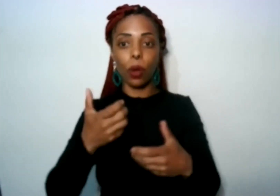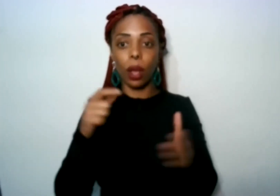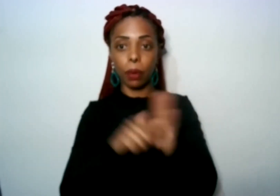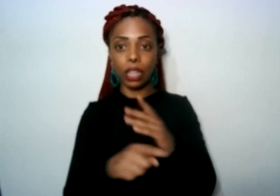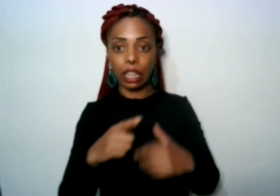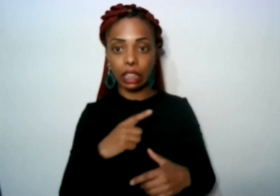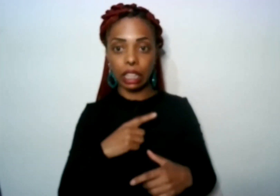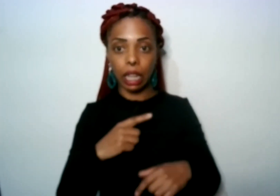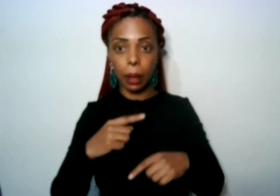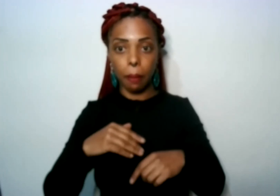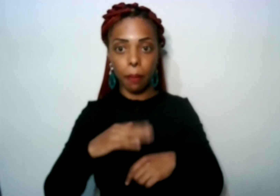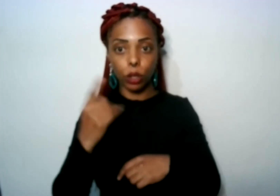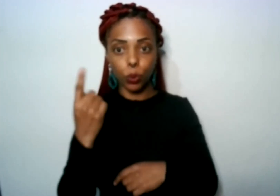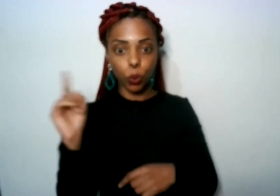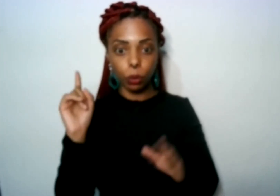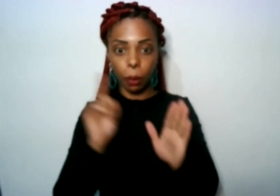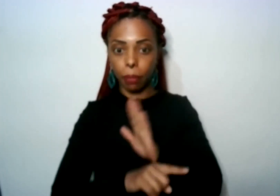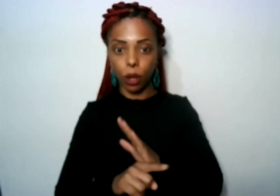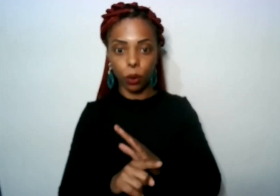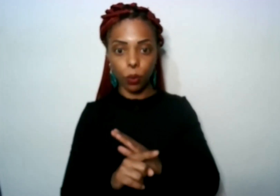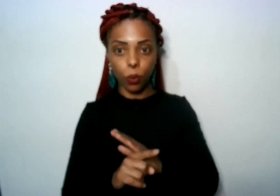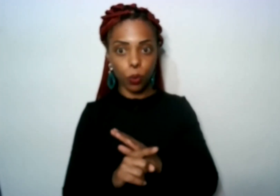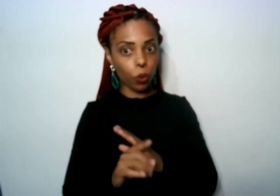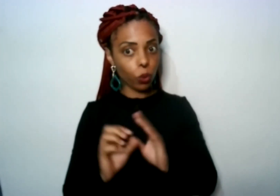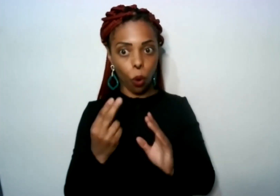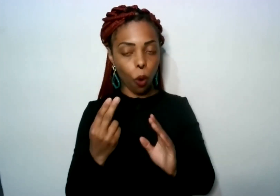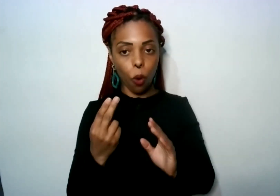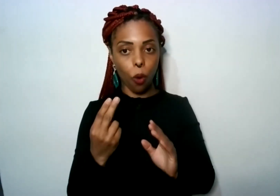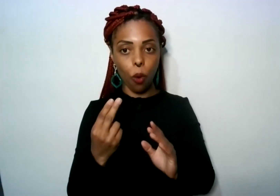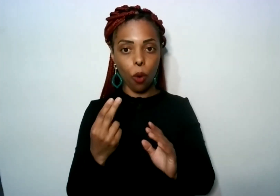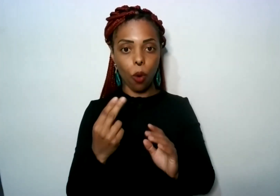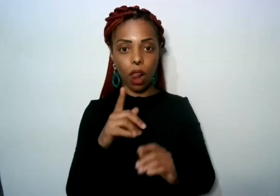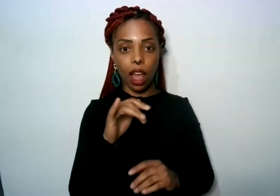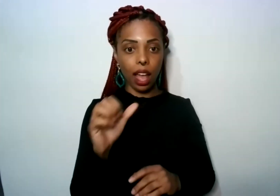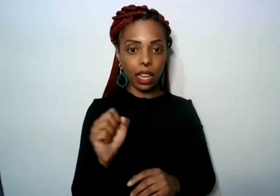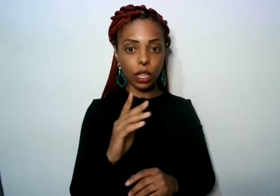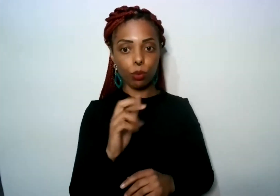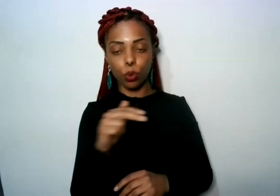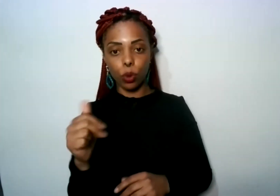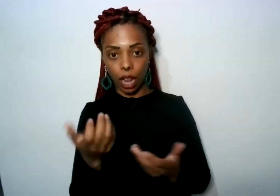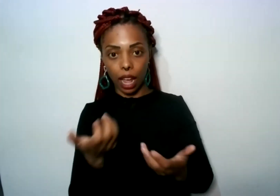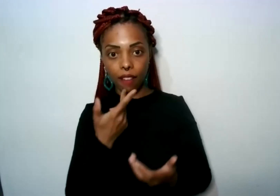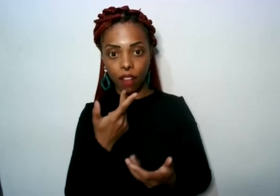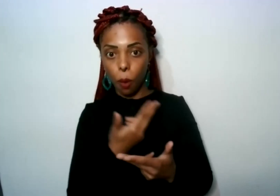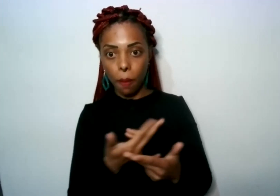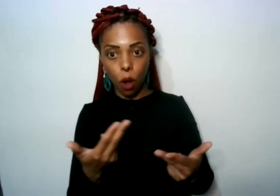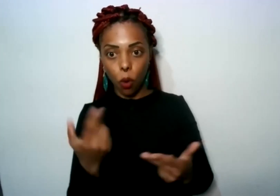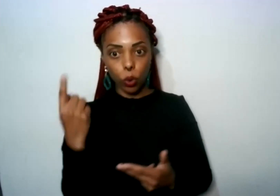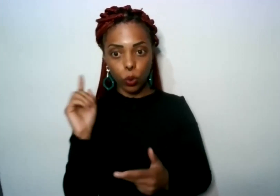alguma última pergunta a ser feita ou se Laís e Bruna querem fazer alguma questão alguma última